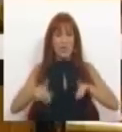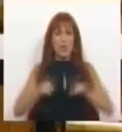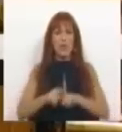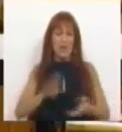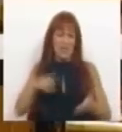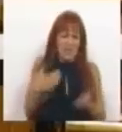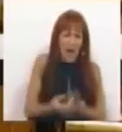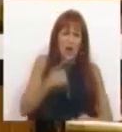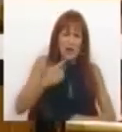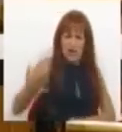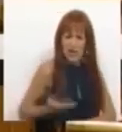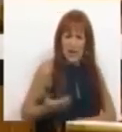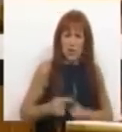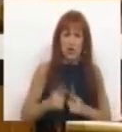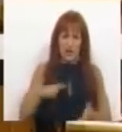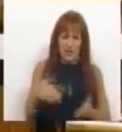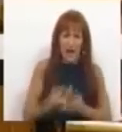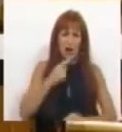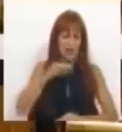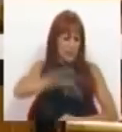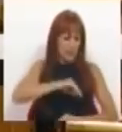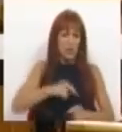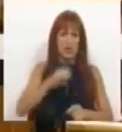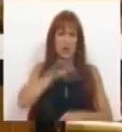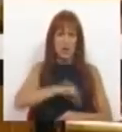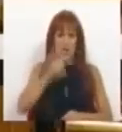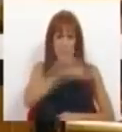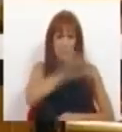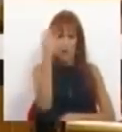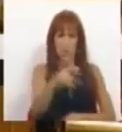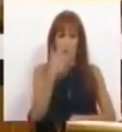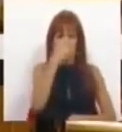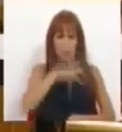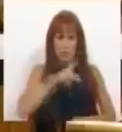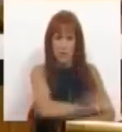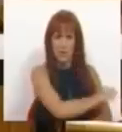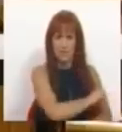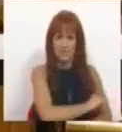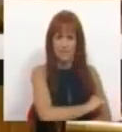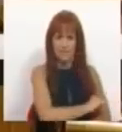é a reposição de direitos e a reposição de rendimentos dos salários e das pensões dos portugueses.